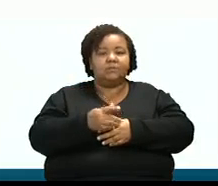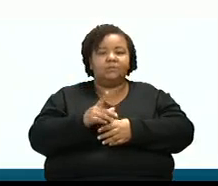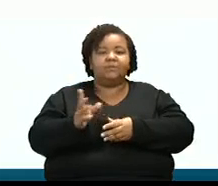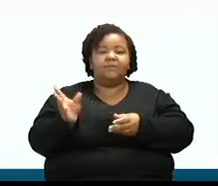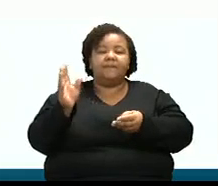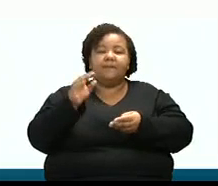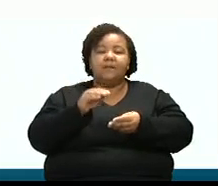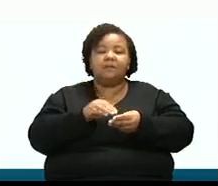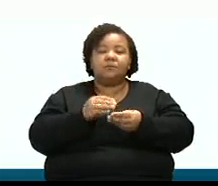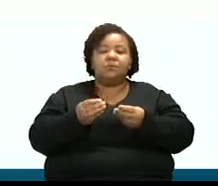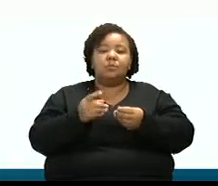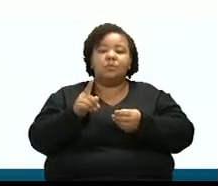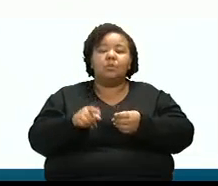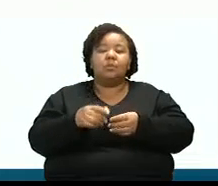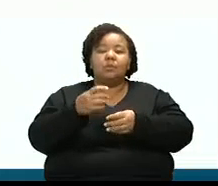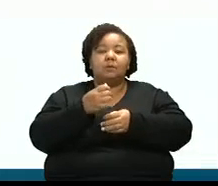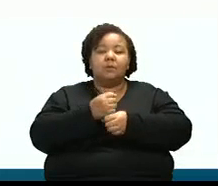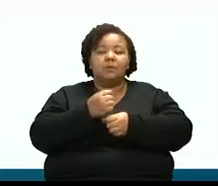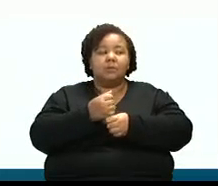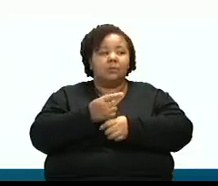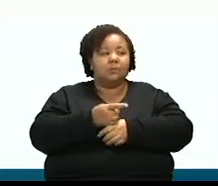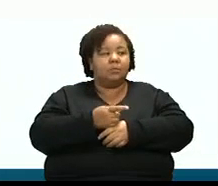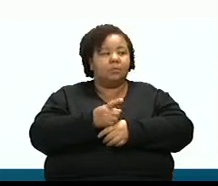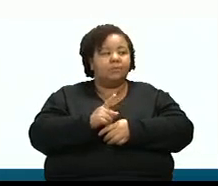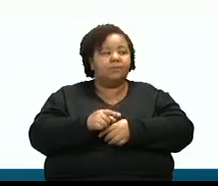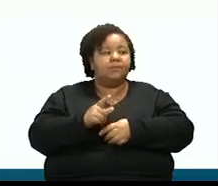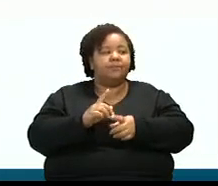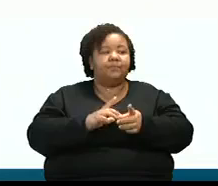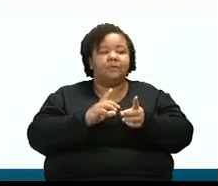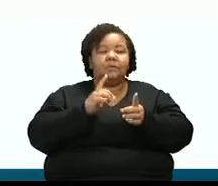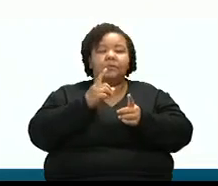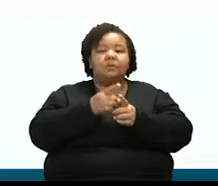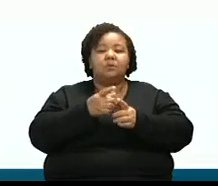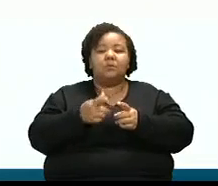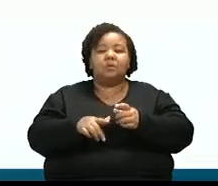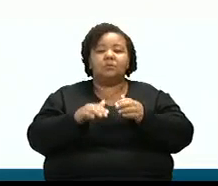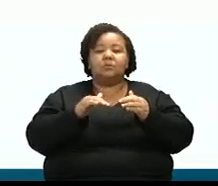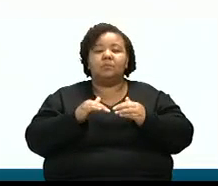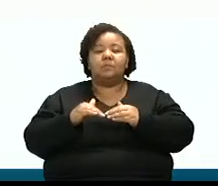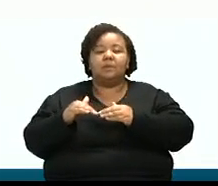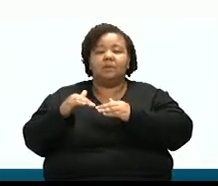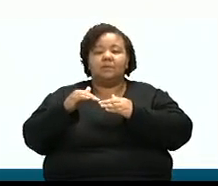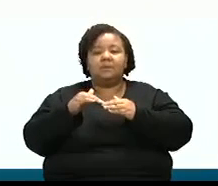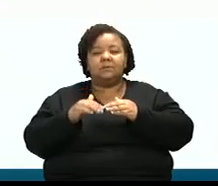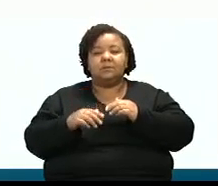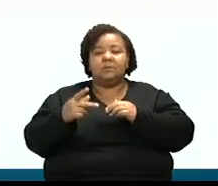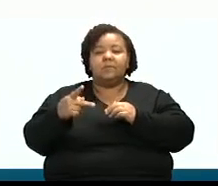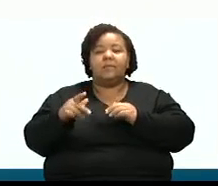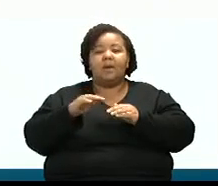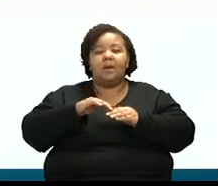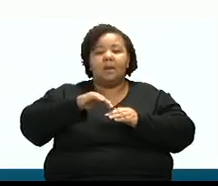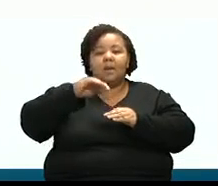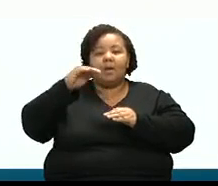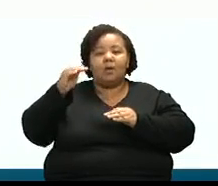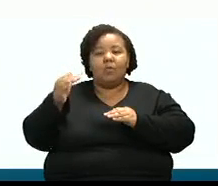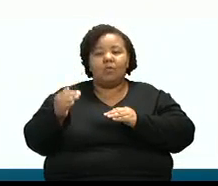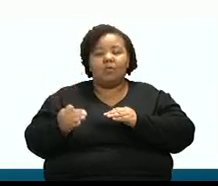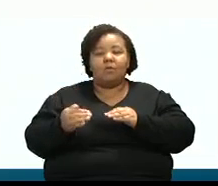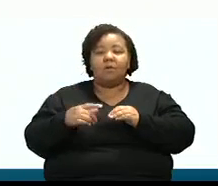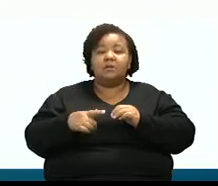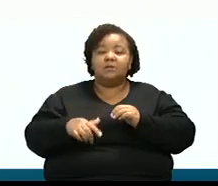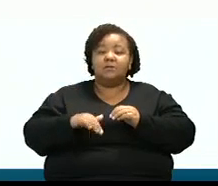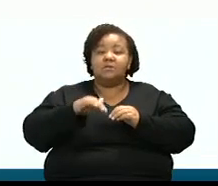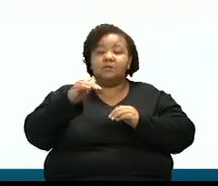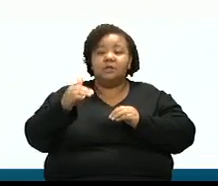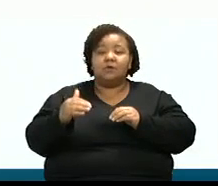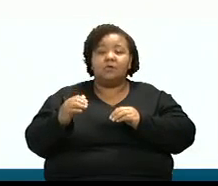resumo, como que eu calculo integrais de linha? Eu encontro uma parametrização para a curva. Então, nós tínhamos uma curva C,